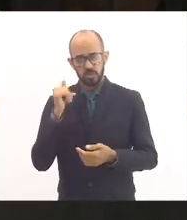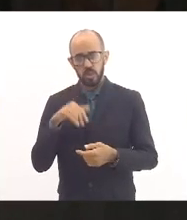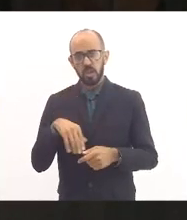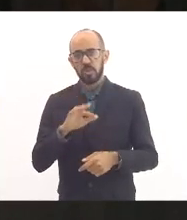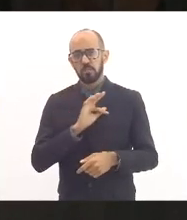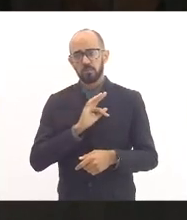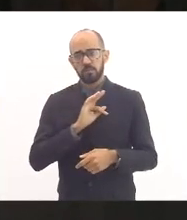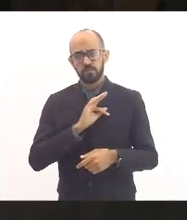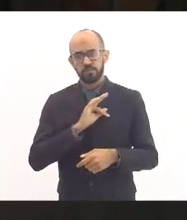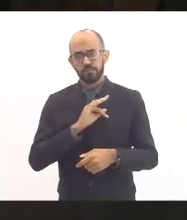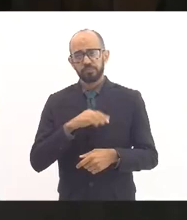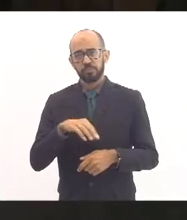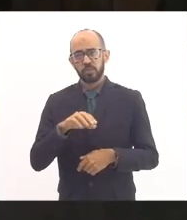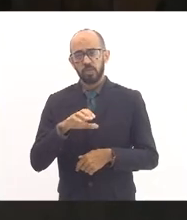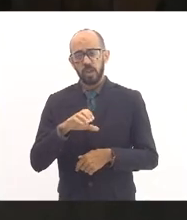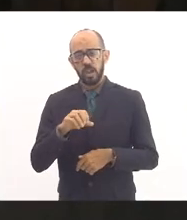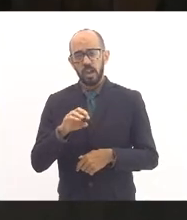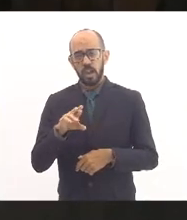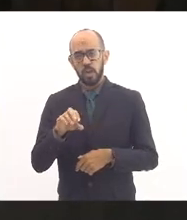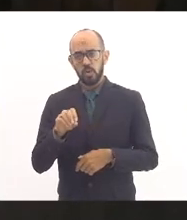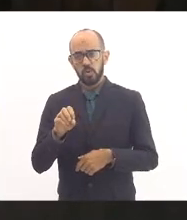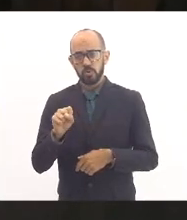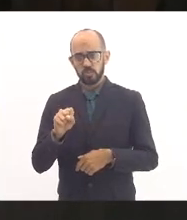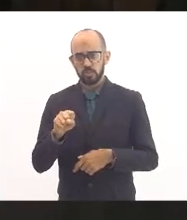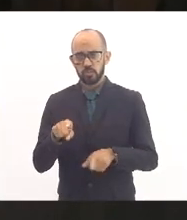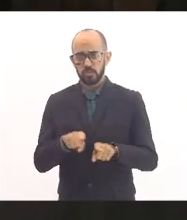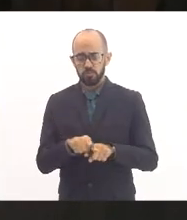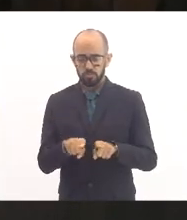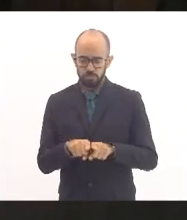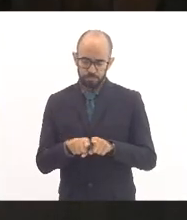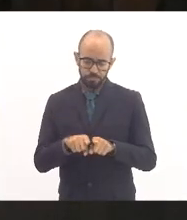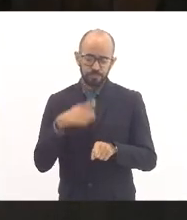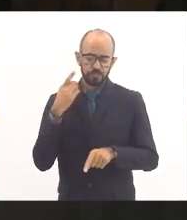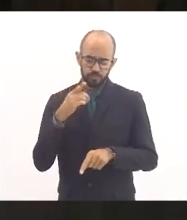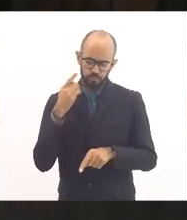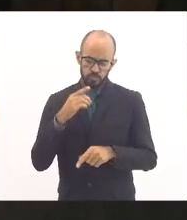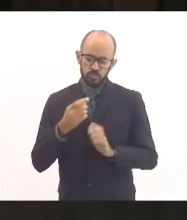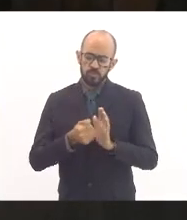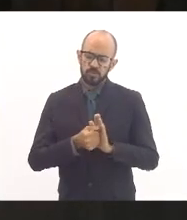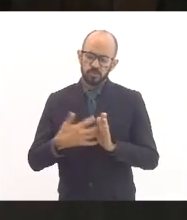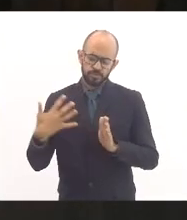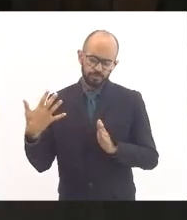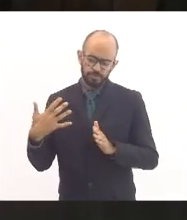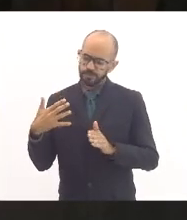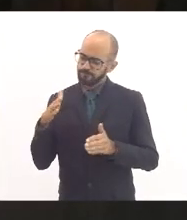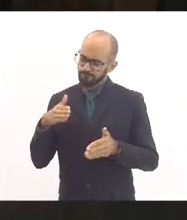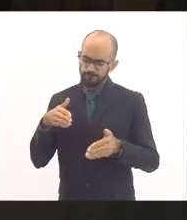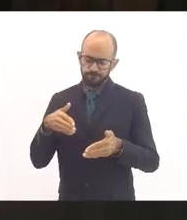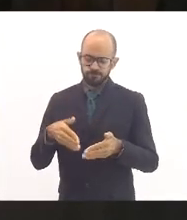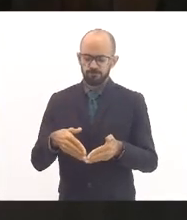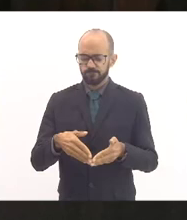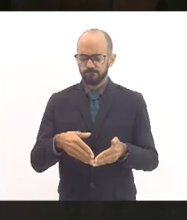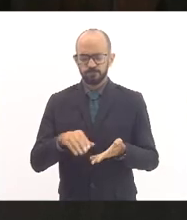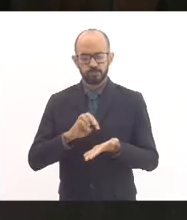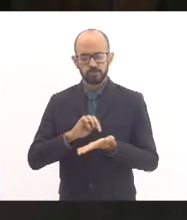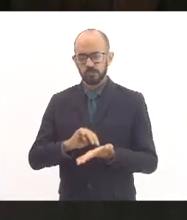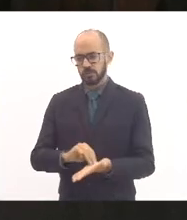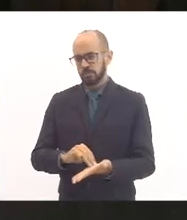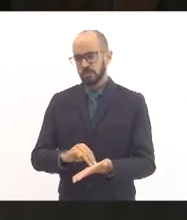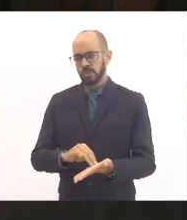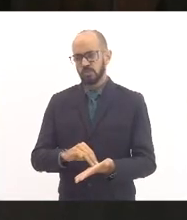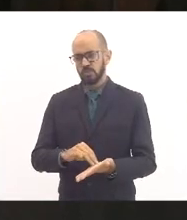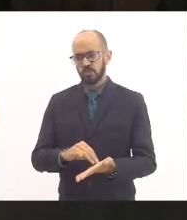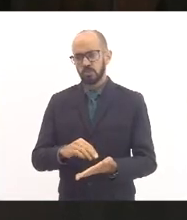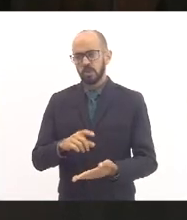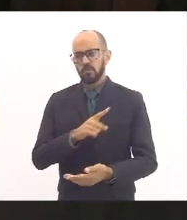deputada Martha Rocha Carlos Augusto e tantos outros deputados estarão também incluídos desta missão